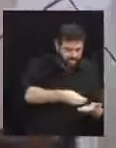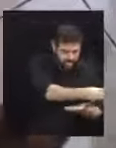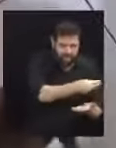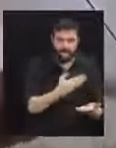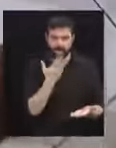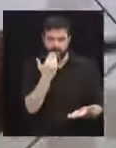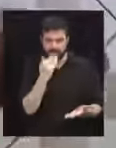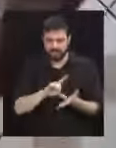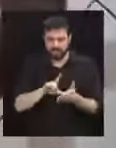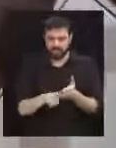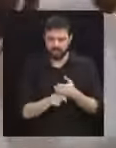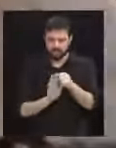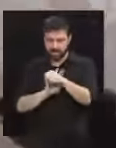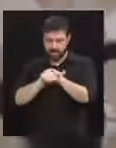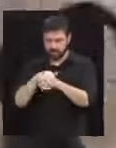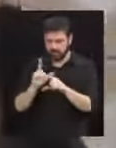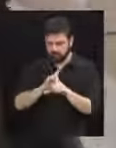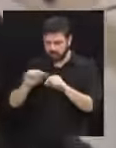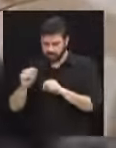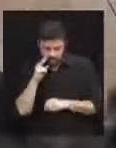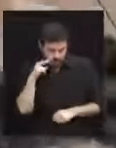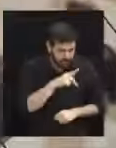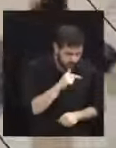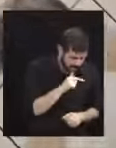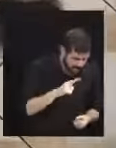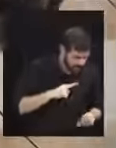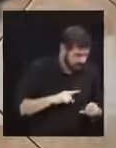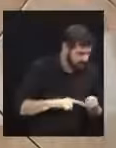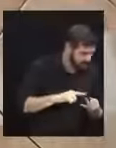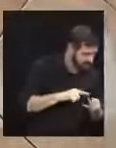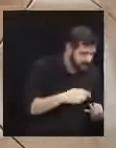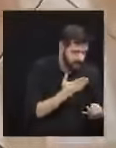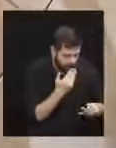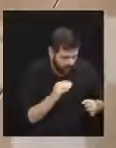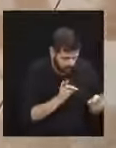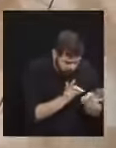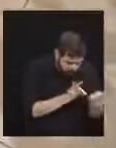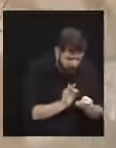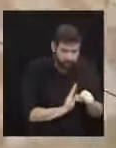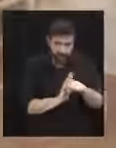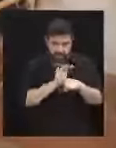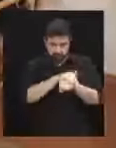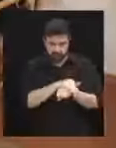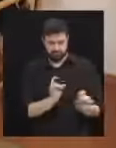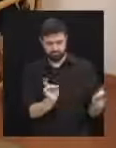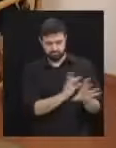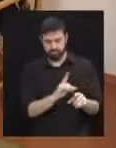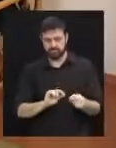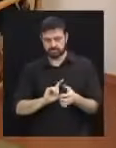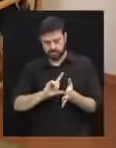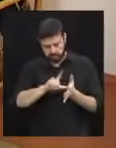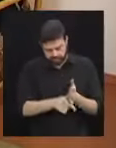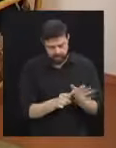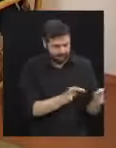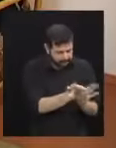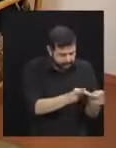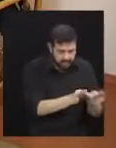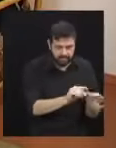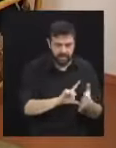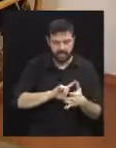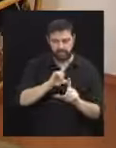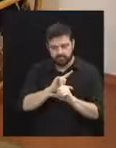à noite, quando a gente vai embora, eu já verifico se tem água, se tem comida, se tem tudo certinho pra eles ficarem aqui à noite. Se não tiver, eu troco novamente, aí a